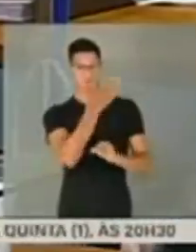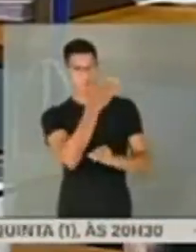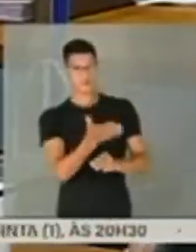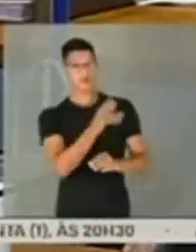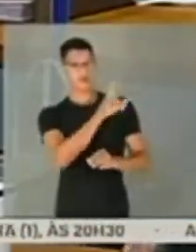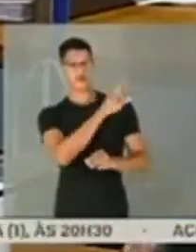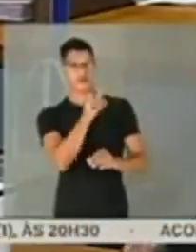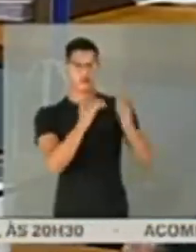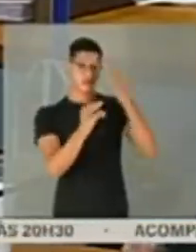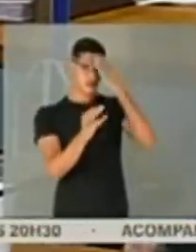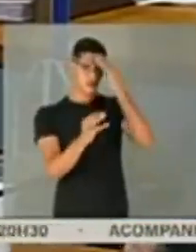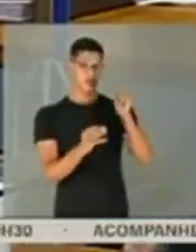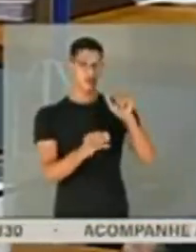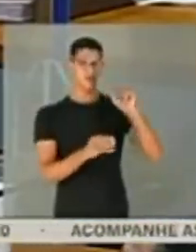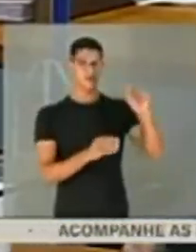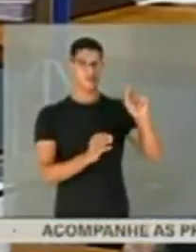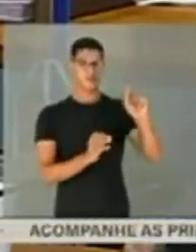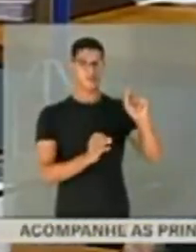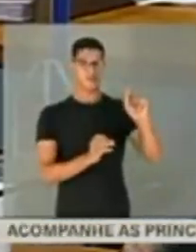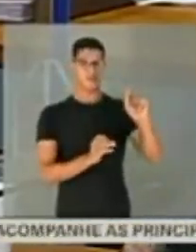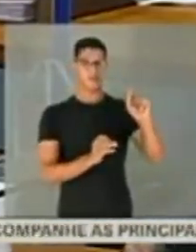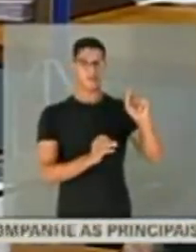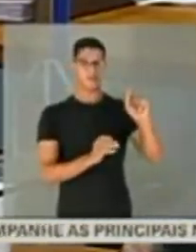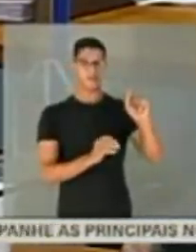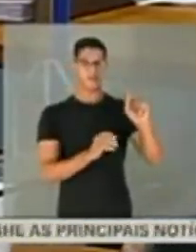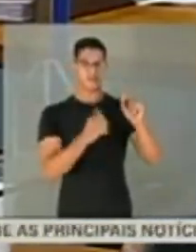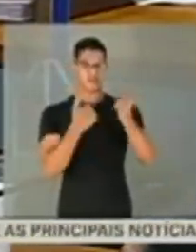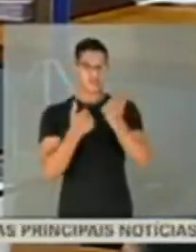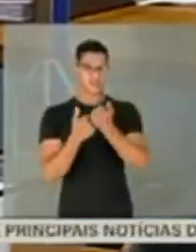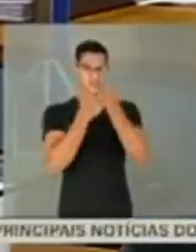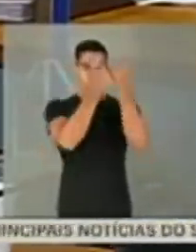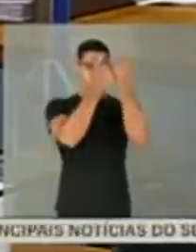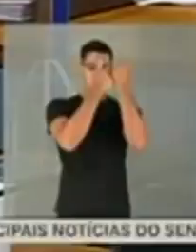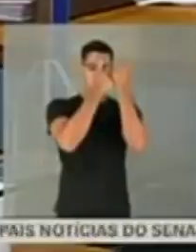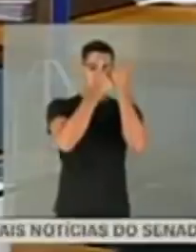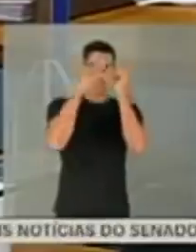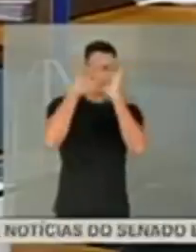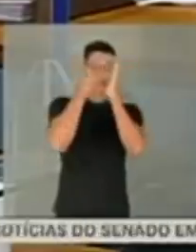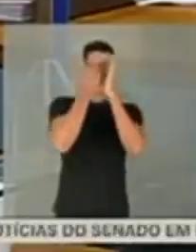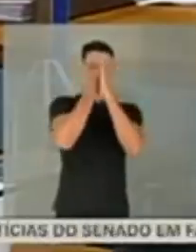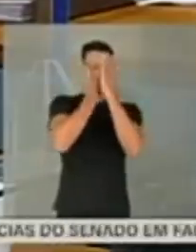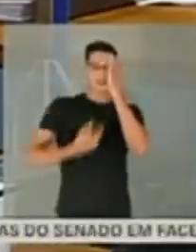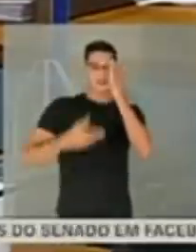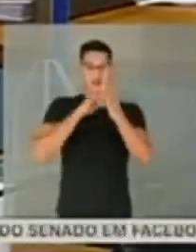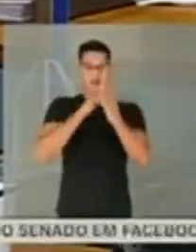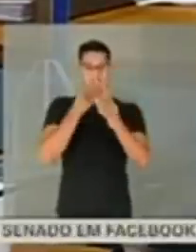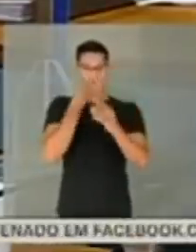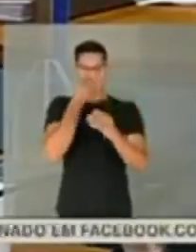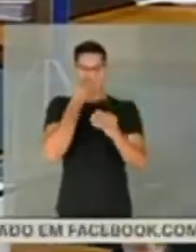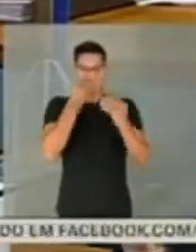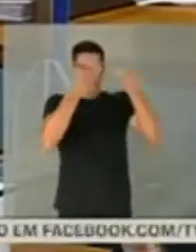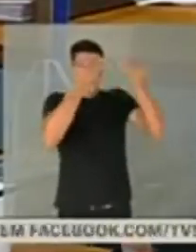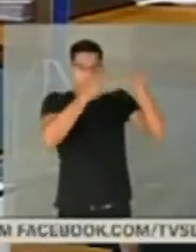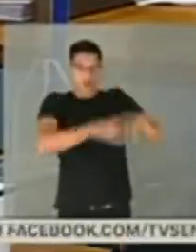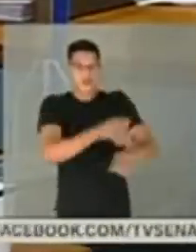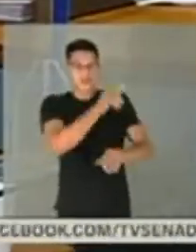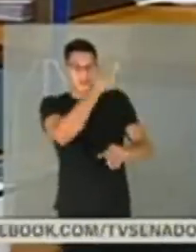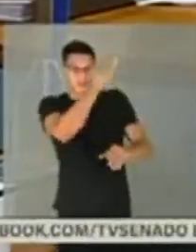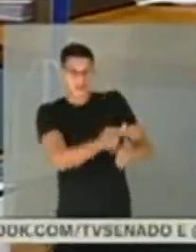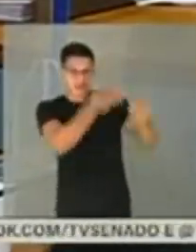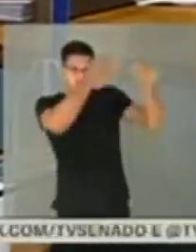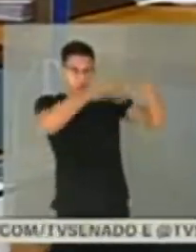vai saber que os apoiadores do governo e o próprio governo vão tentar desmoralizar Vossa Excelência, Vossa